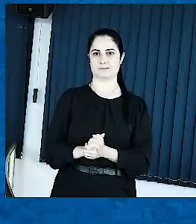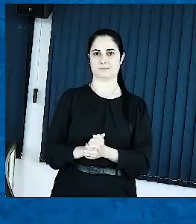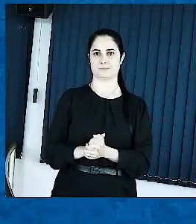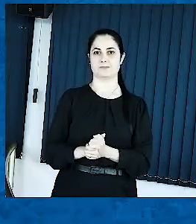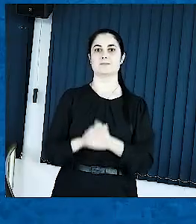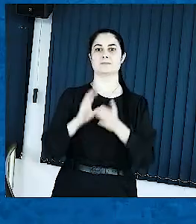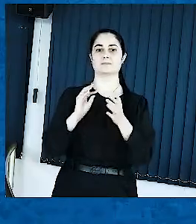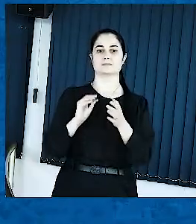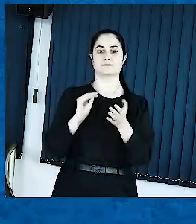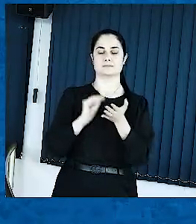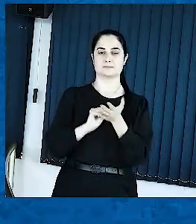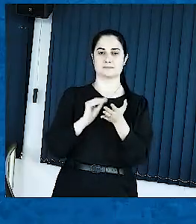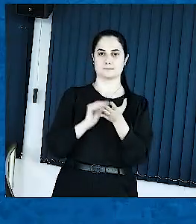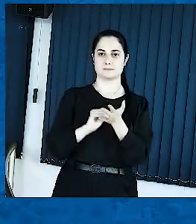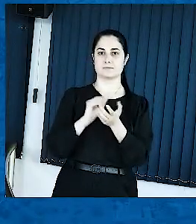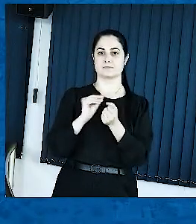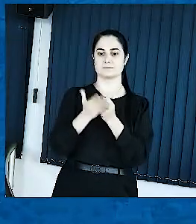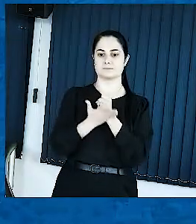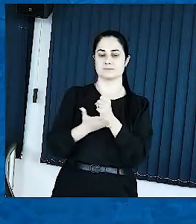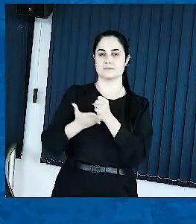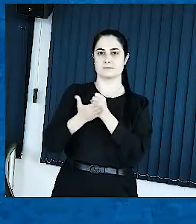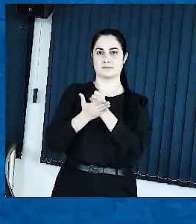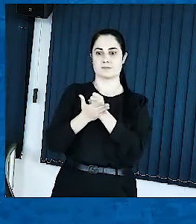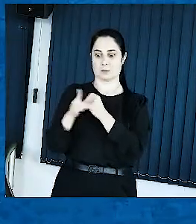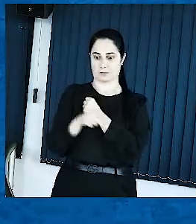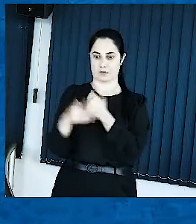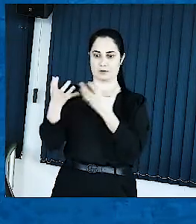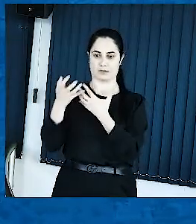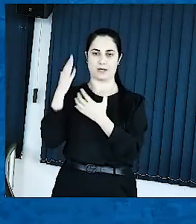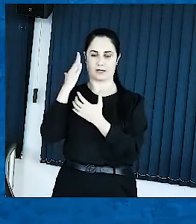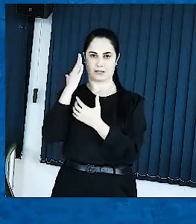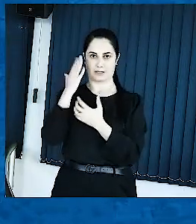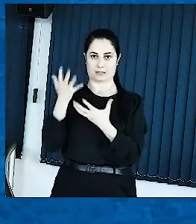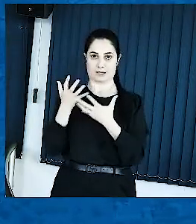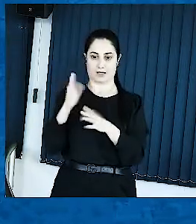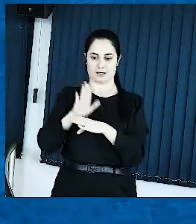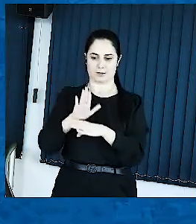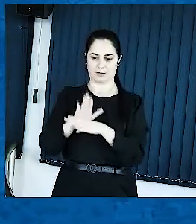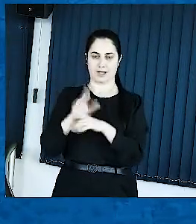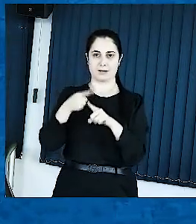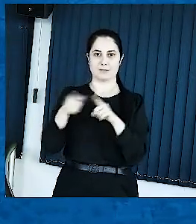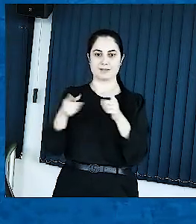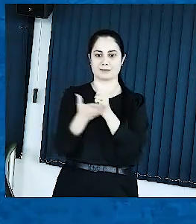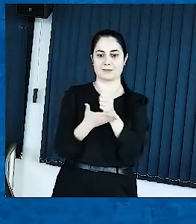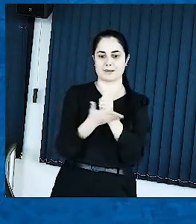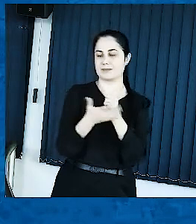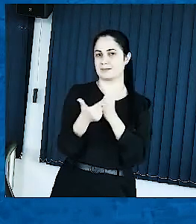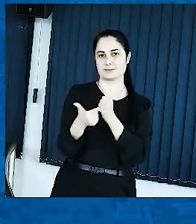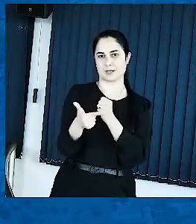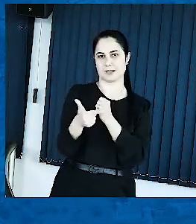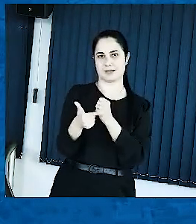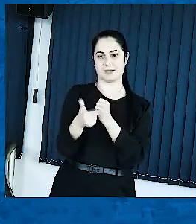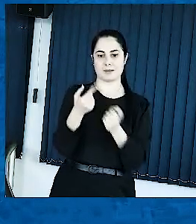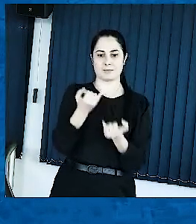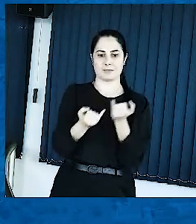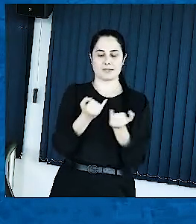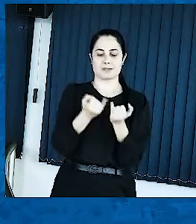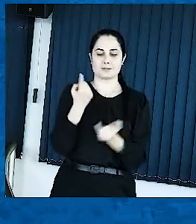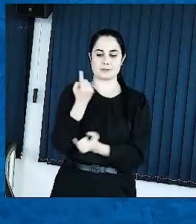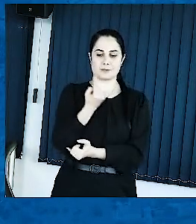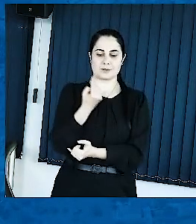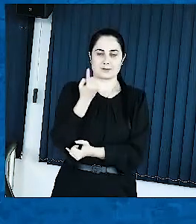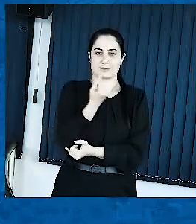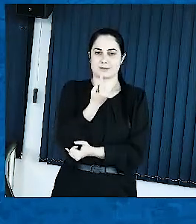Falta de suporte técnico. O professor quer ajudar, mas sem informação e sem rede de apoio, a sensação é de solidão e